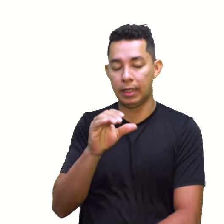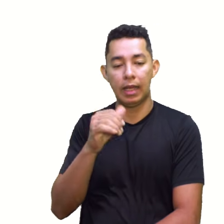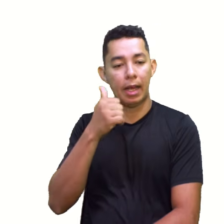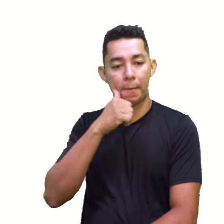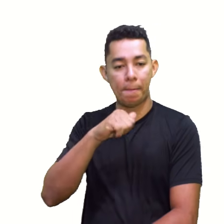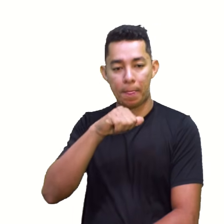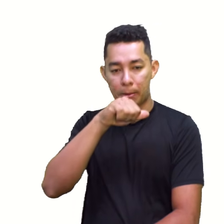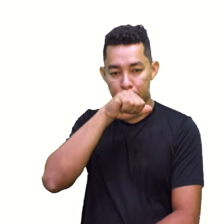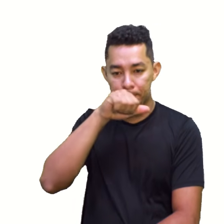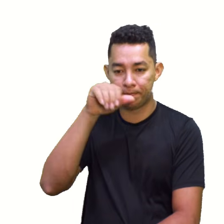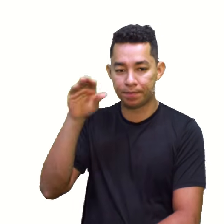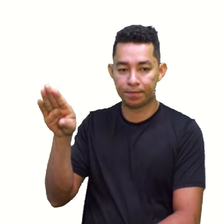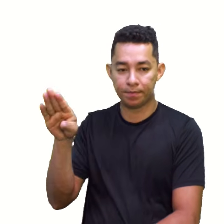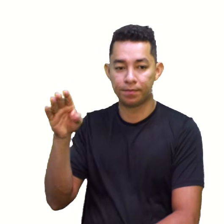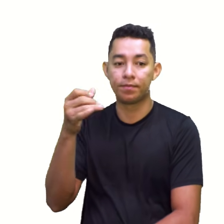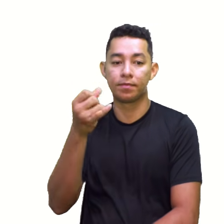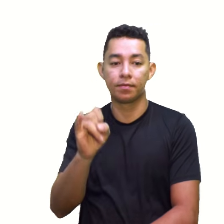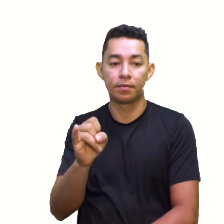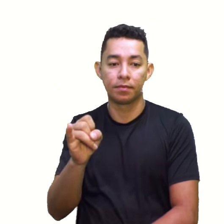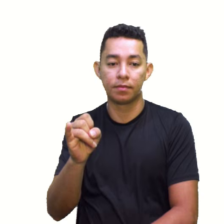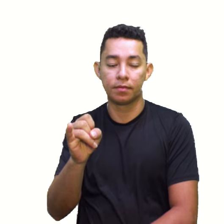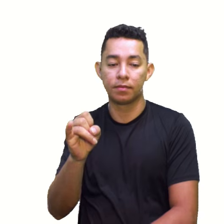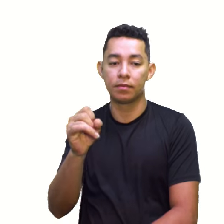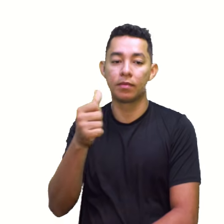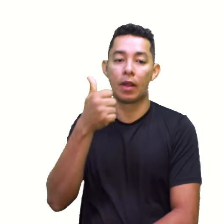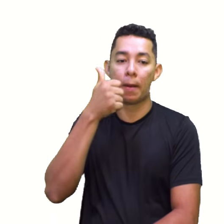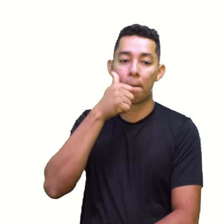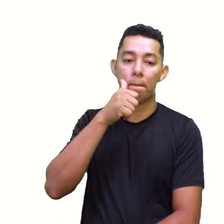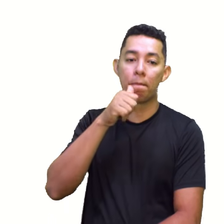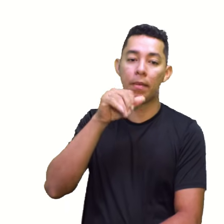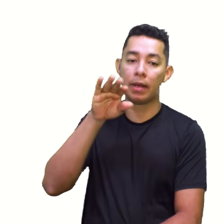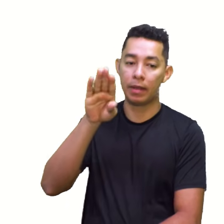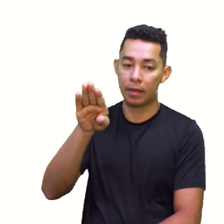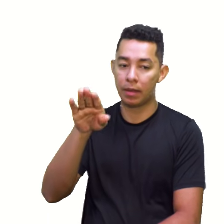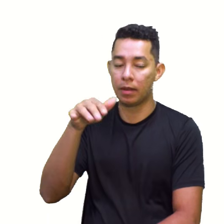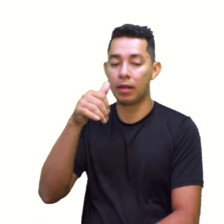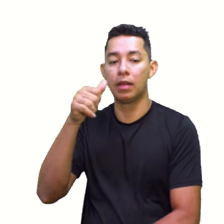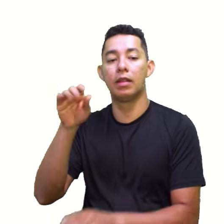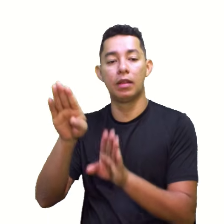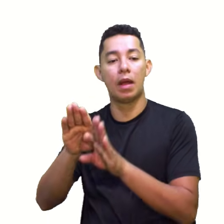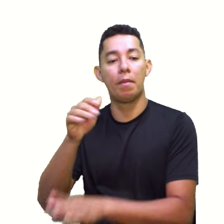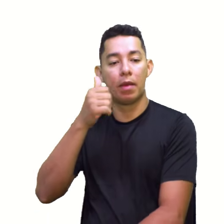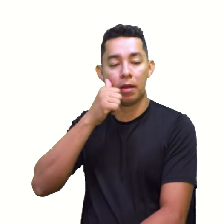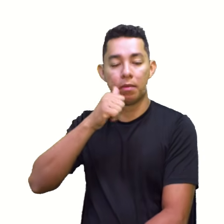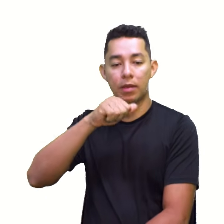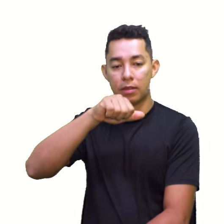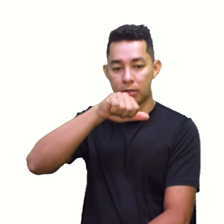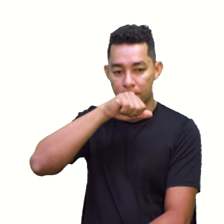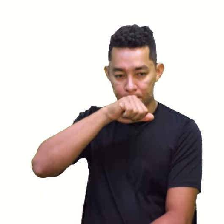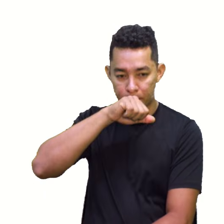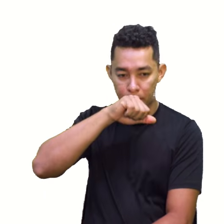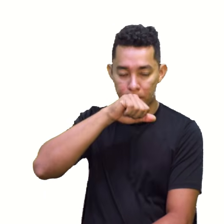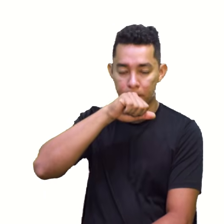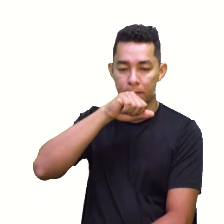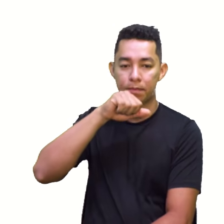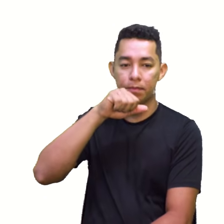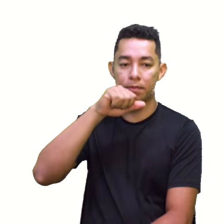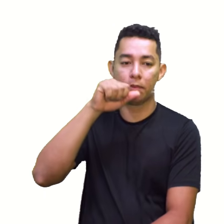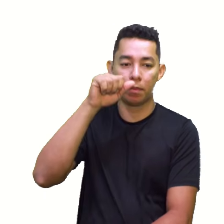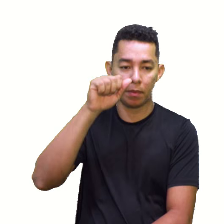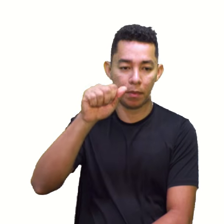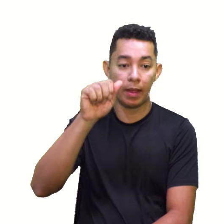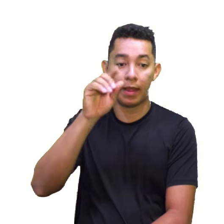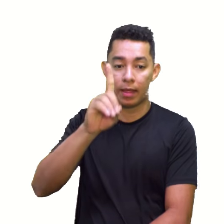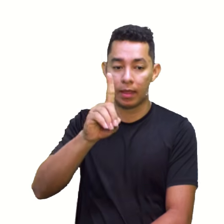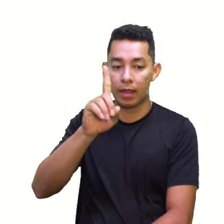mãe de B. Se C é mãe de B, também é mãe de A, certo? Então é mãe de A e B. D